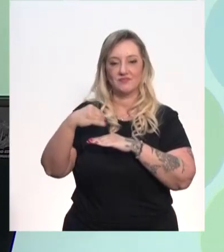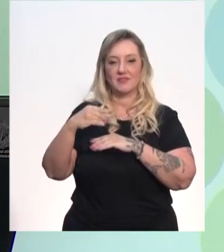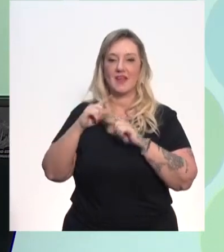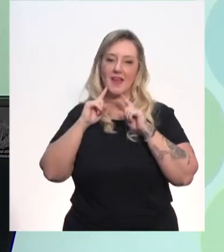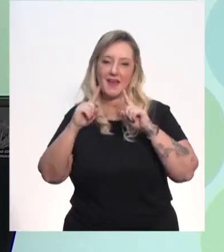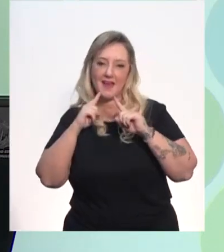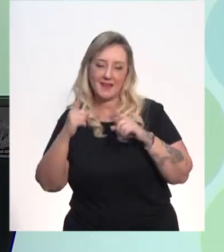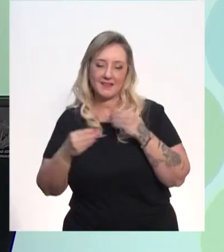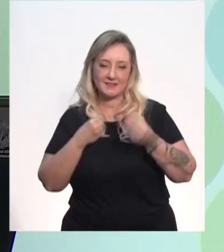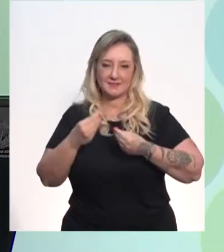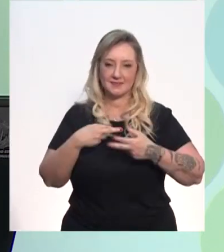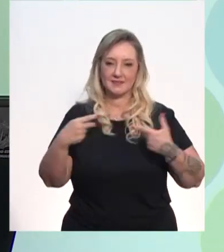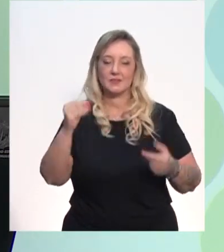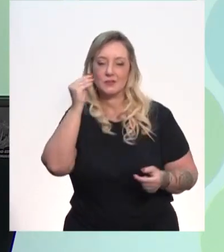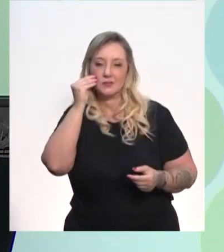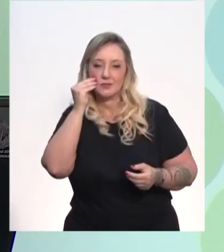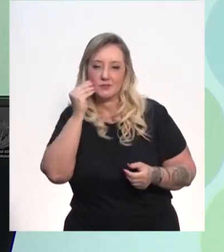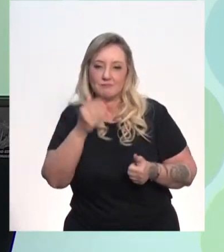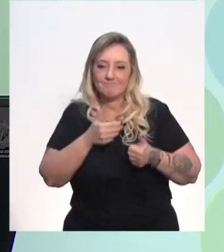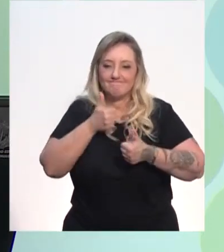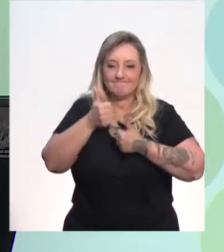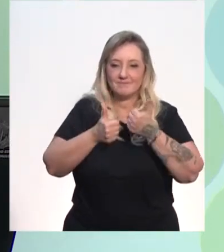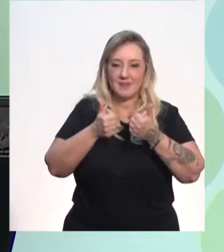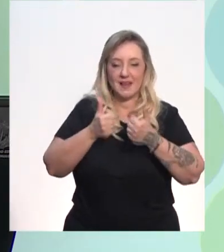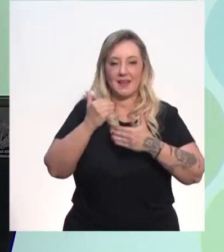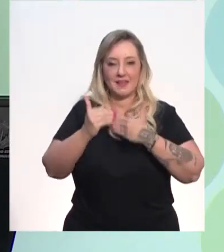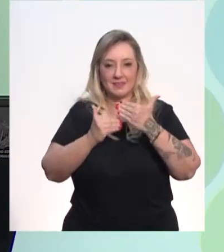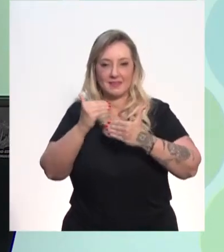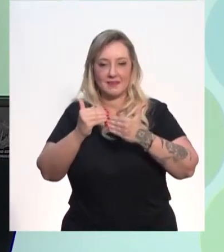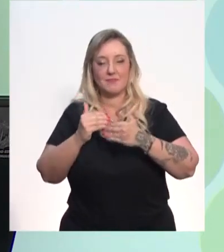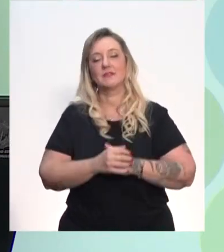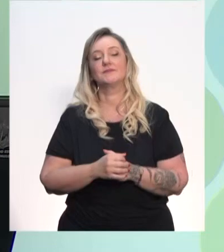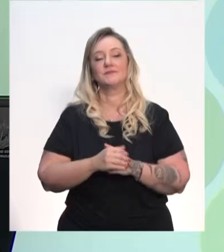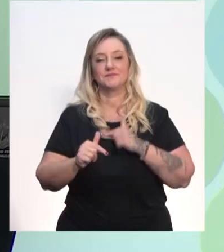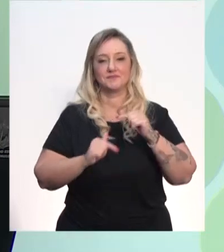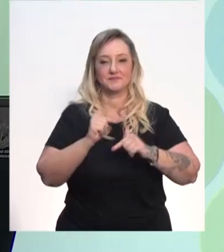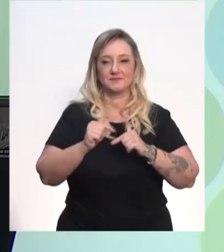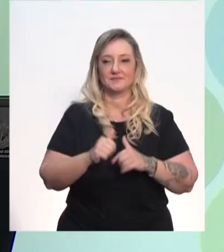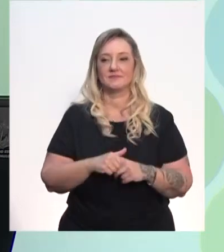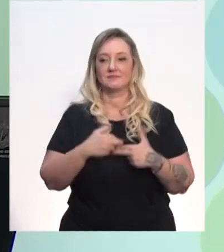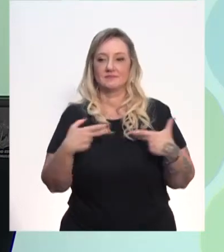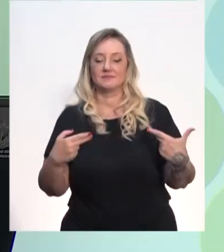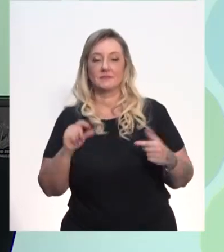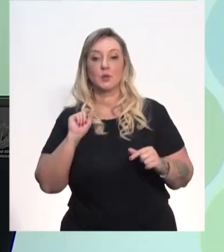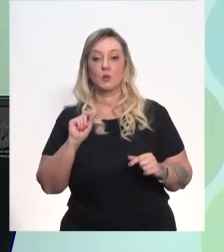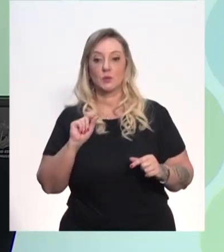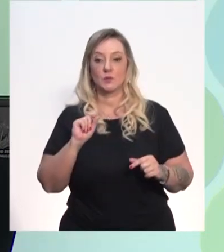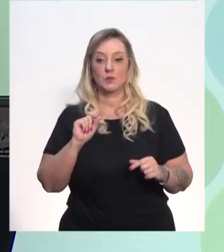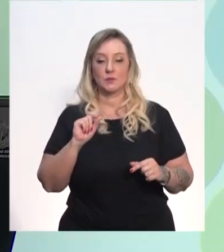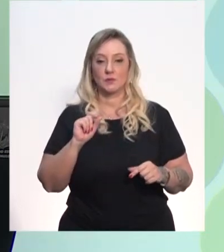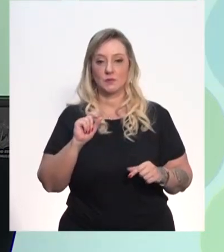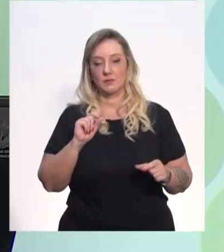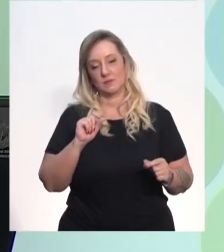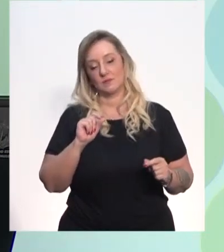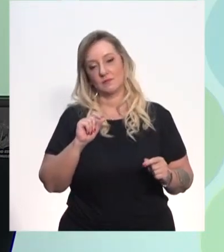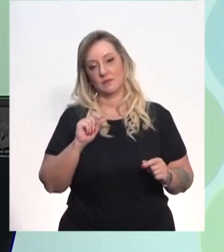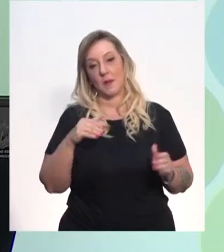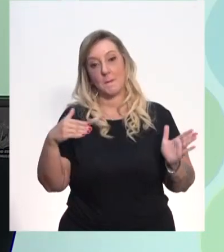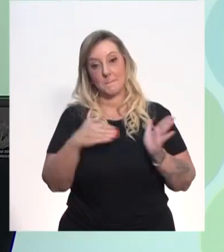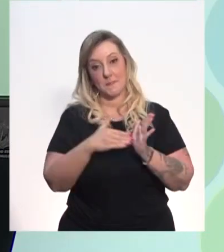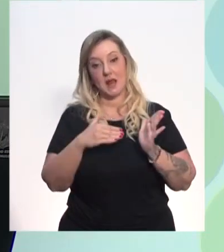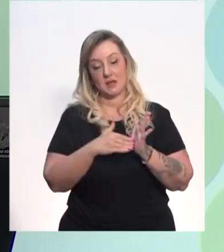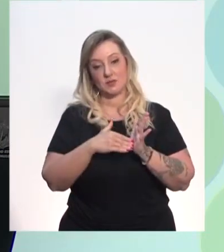desenvolvemos as pautas. Claro que nós precisamos do diálogo constante com vocês. No início do ano,